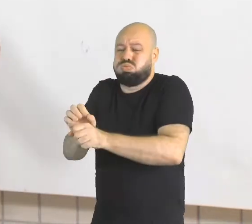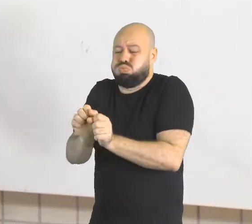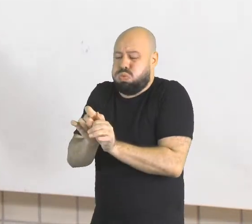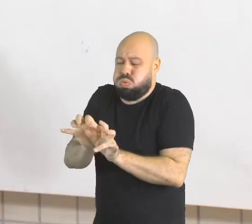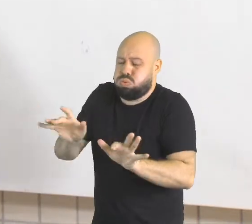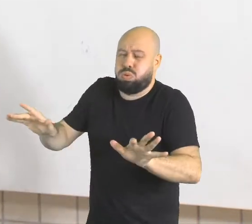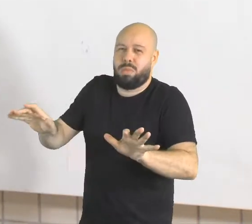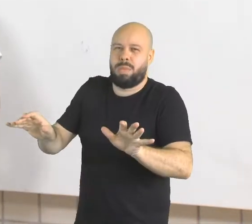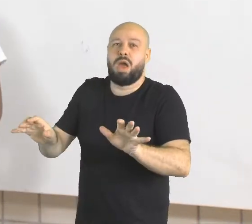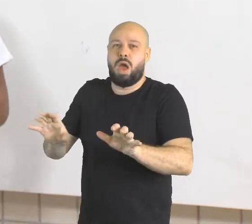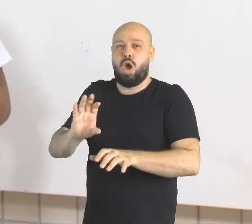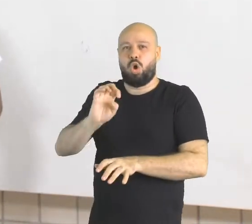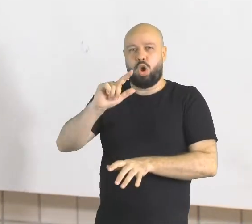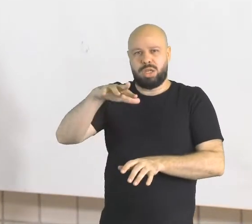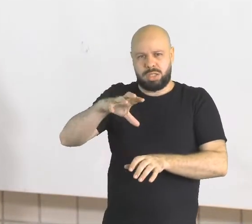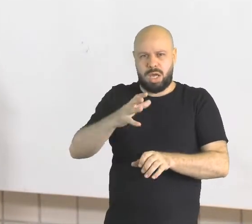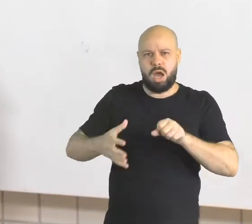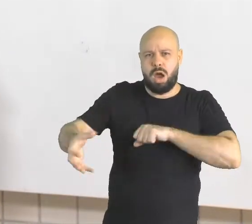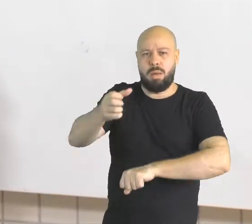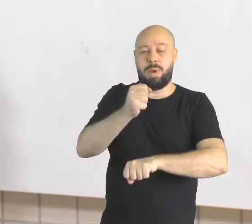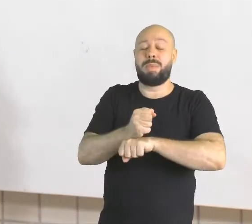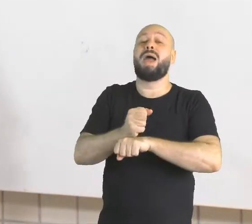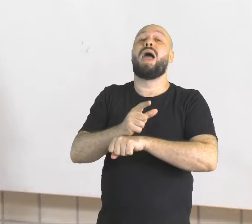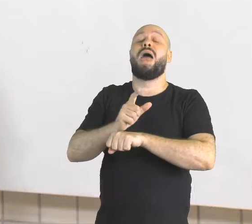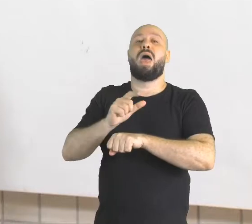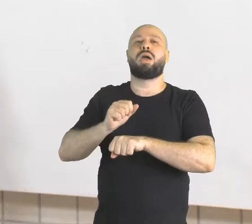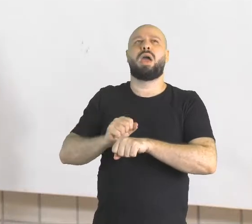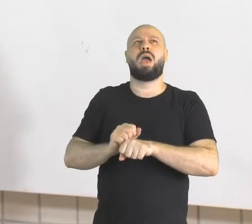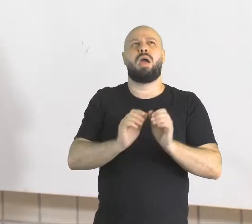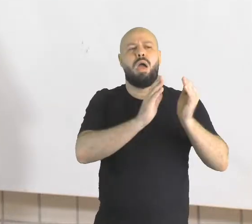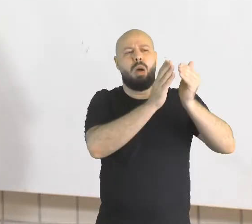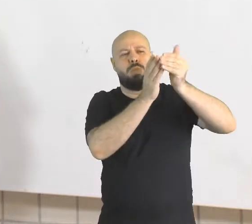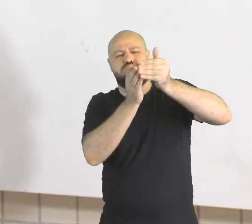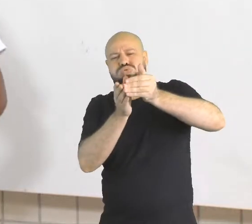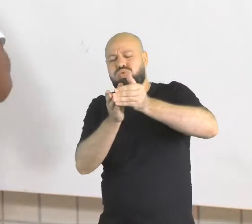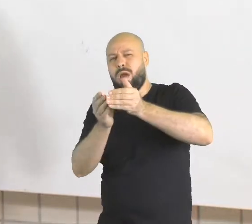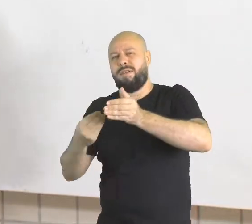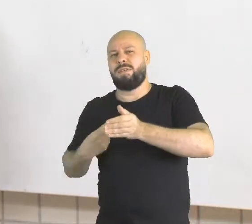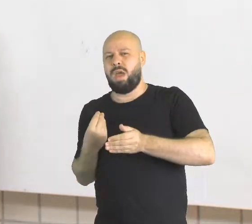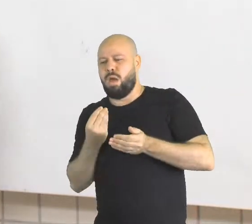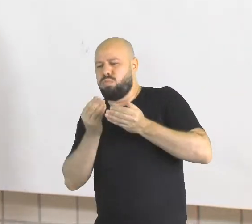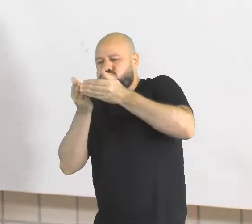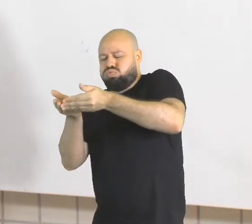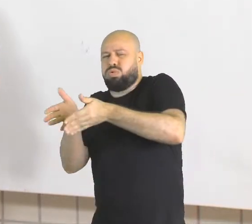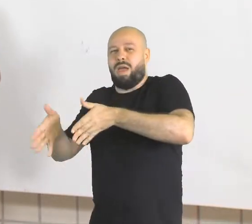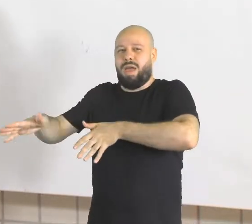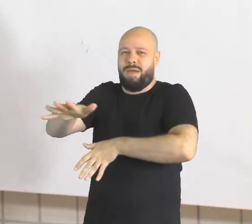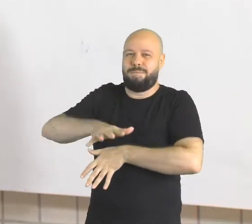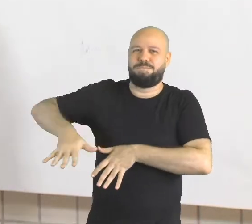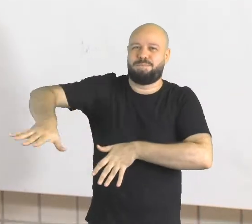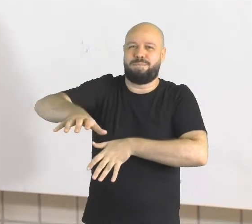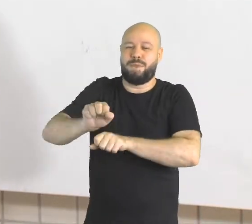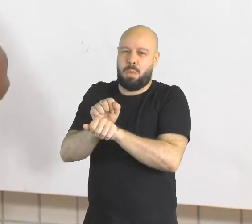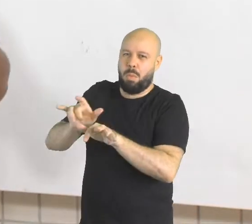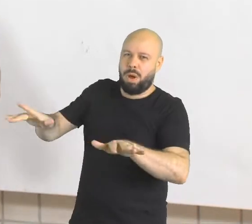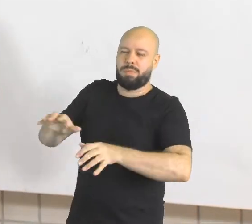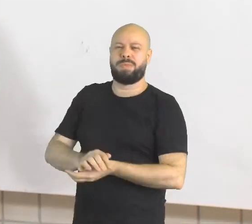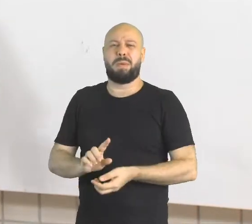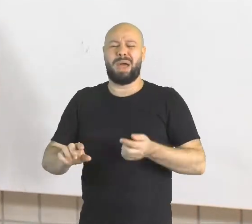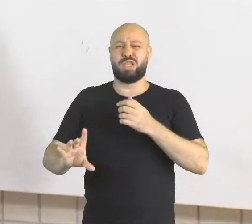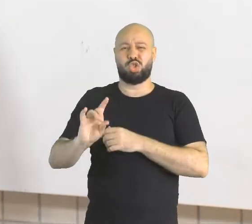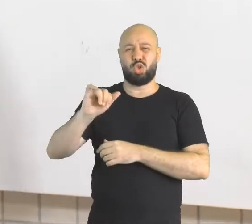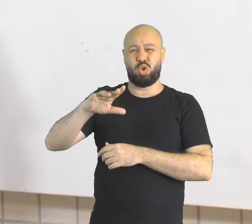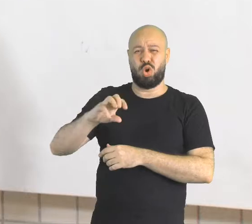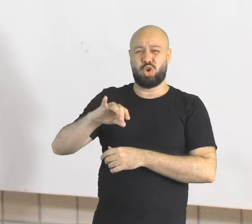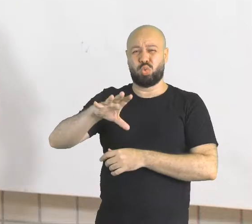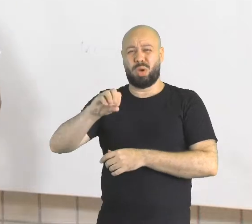significa povoar, ou seja, trazer portugueses para morarem aqui no Brasil. O rei Dom João III, ele não tinha dinheiro para isso,